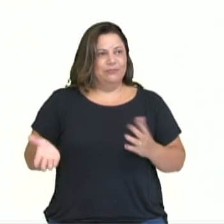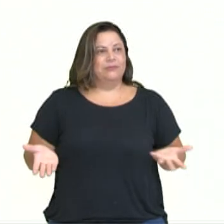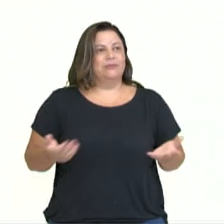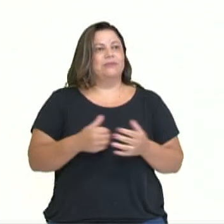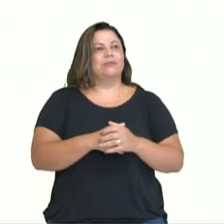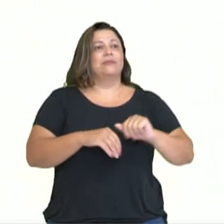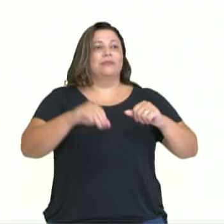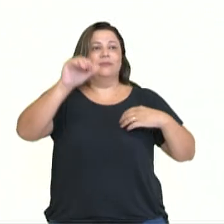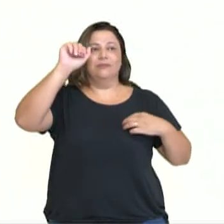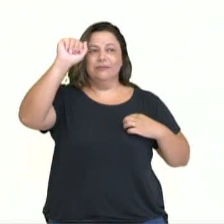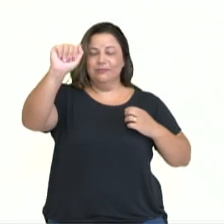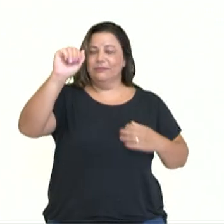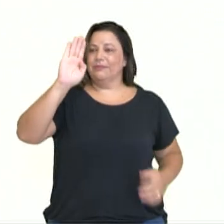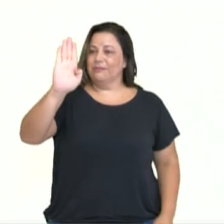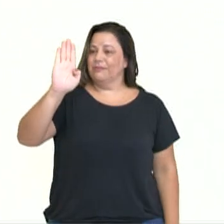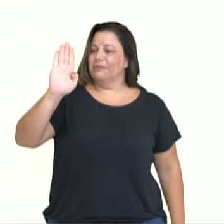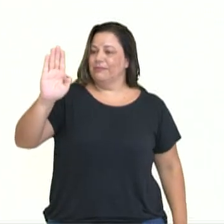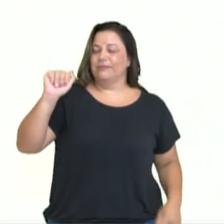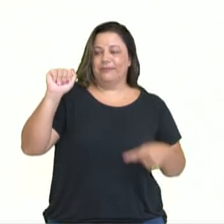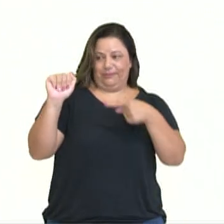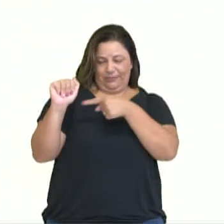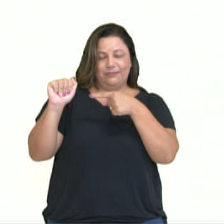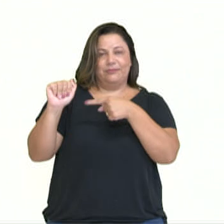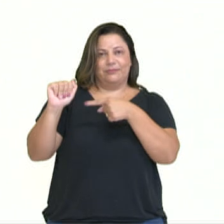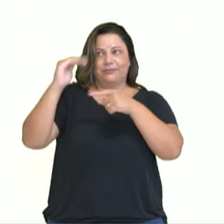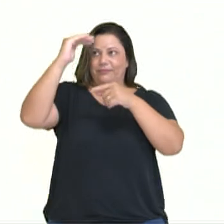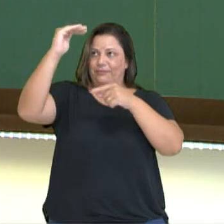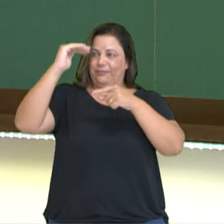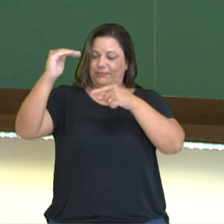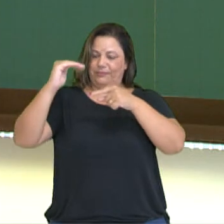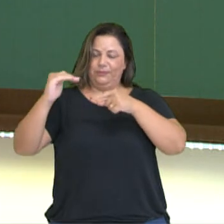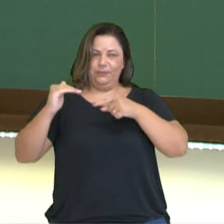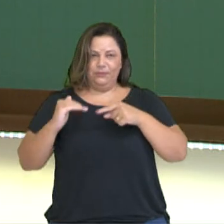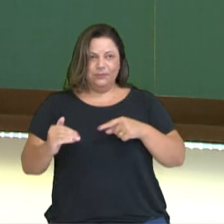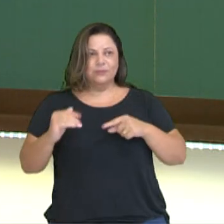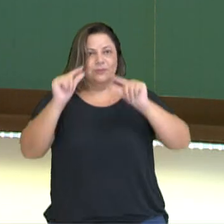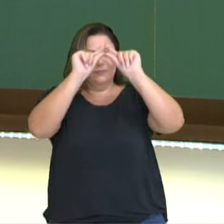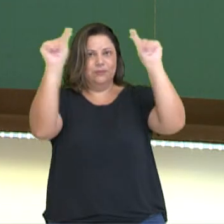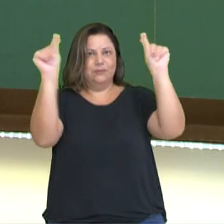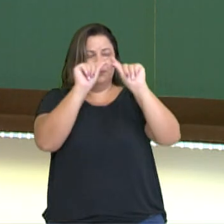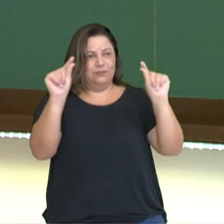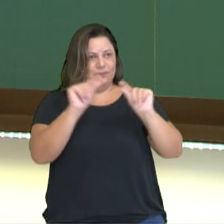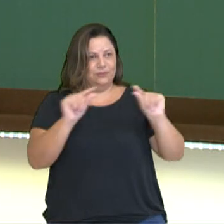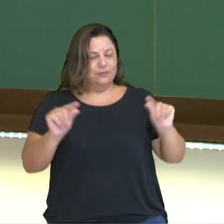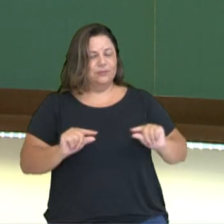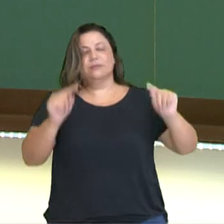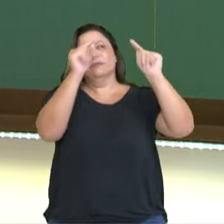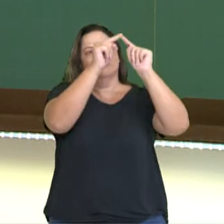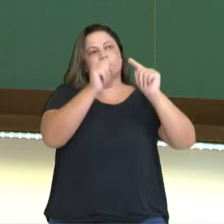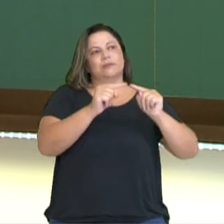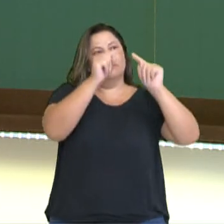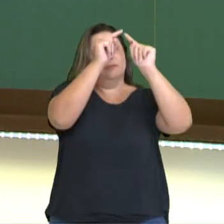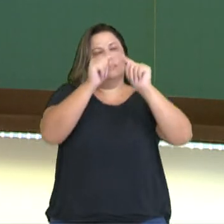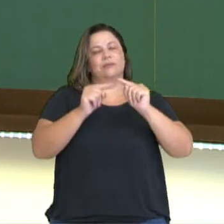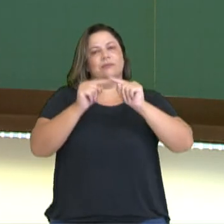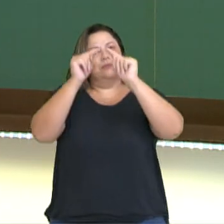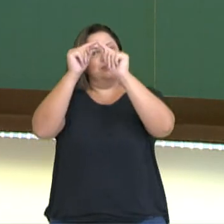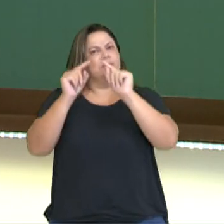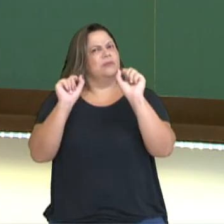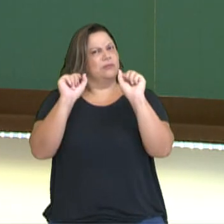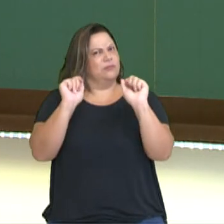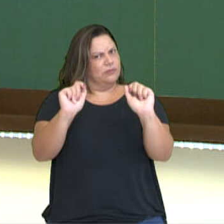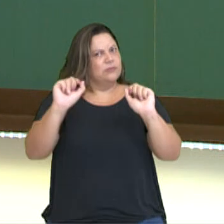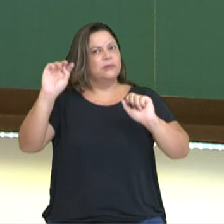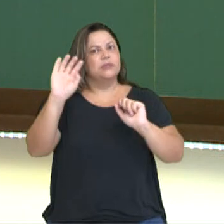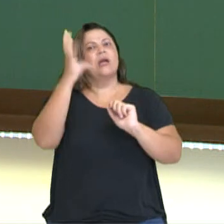rimas interpoladas ou intercaladas, tá? Esse esquema rítmico aqui, de rima, ele pode